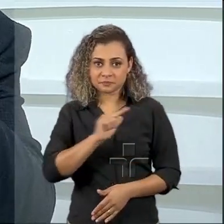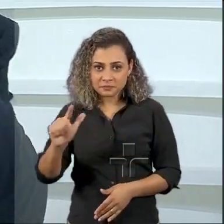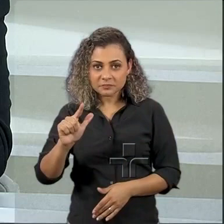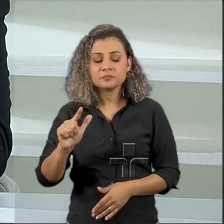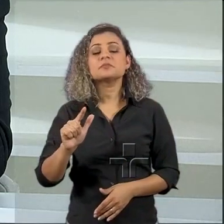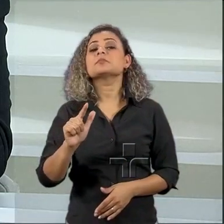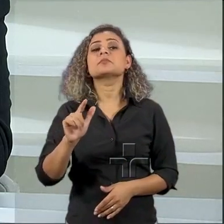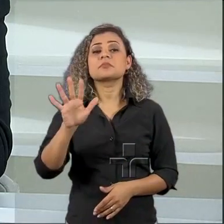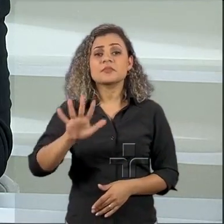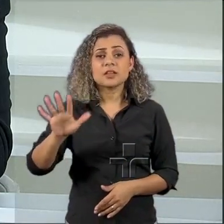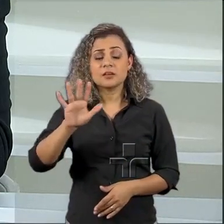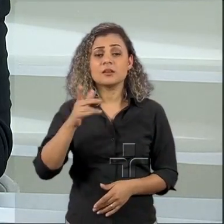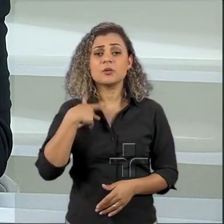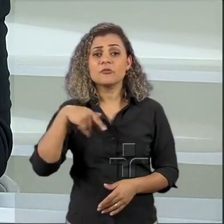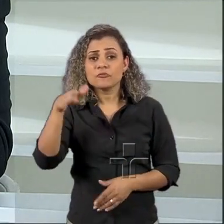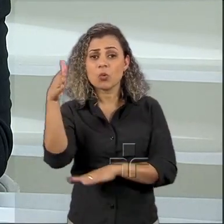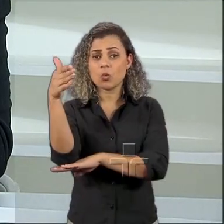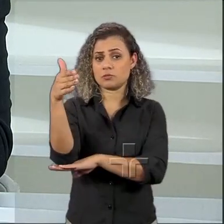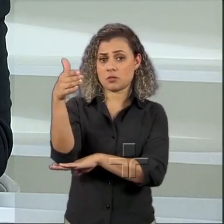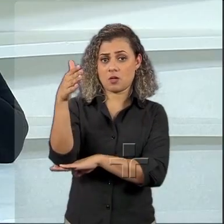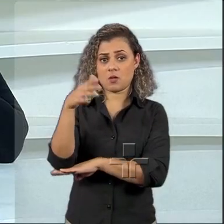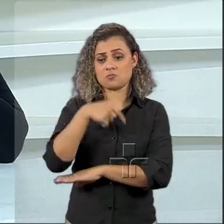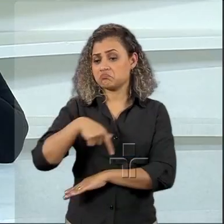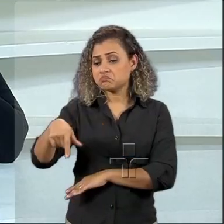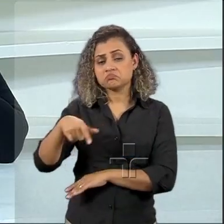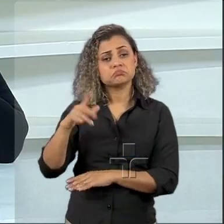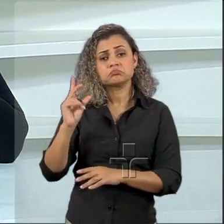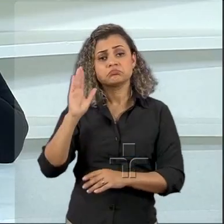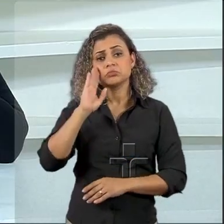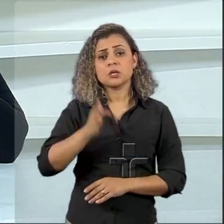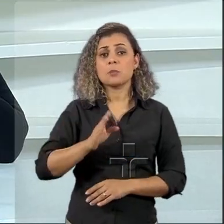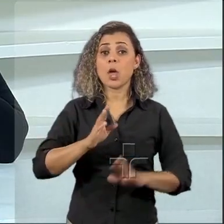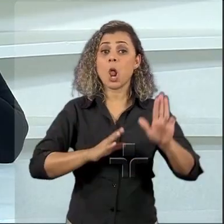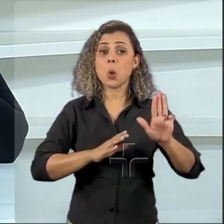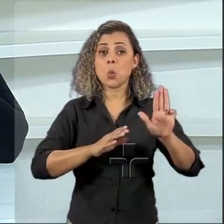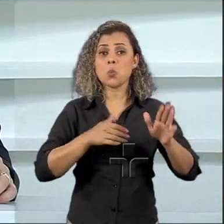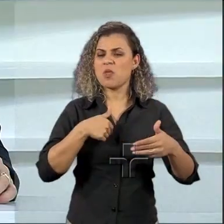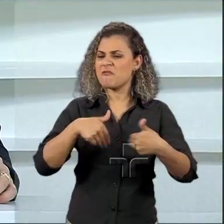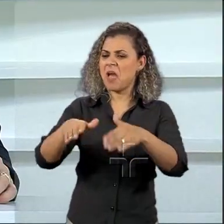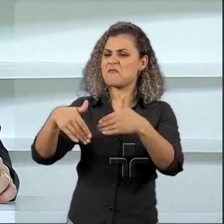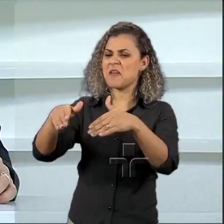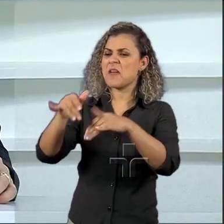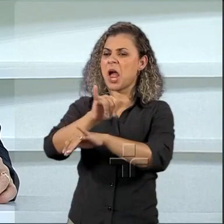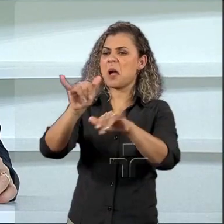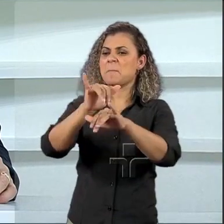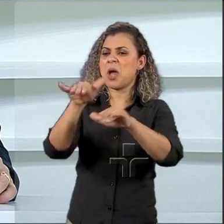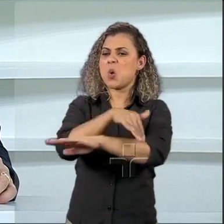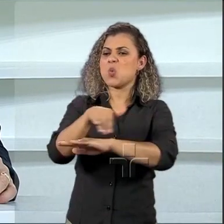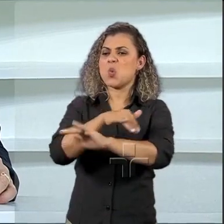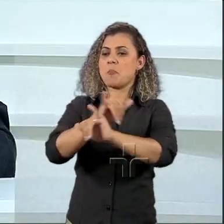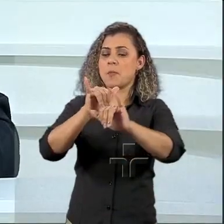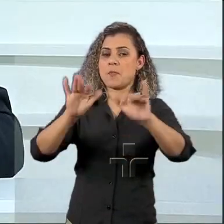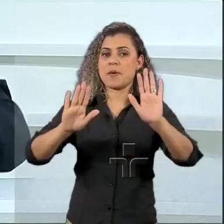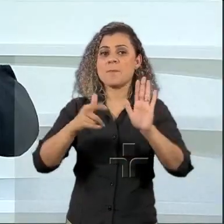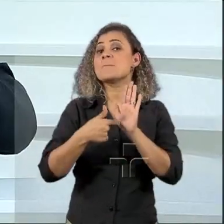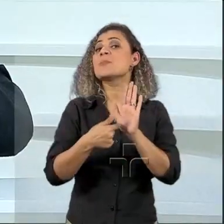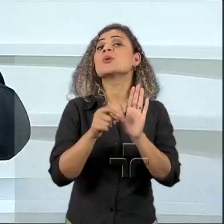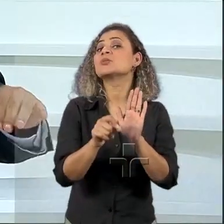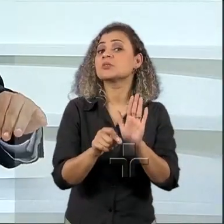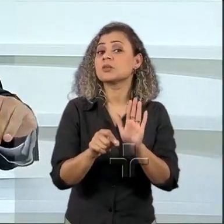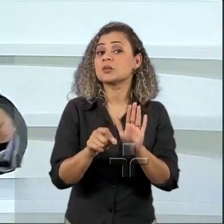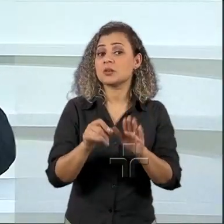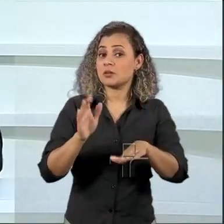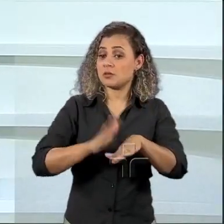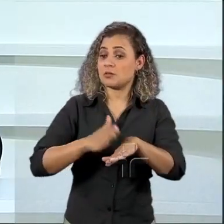para não caracterizar que ele estava ali, e disse que o Lula mandou ele ir para a rua. Vai para a rua fazer campanha. Eu acho que já é o sinal de que, olha aqui, não Em vou